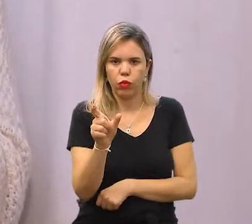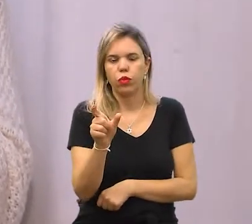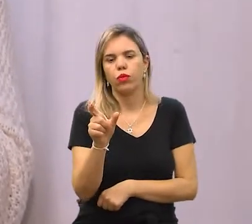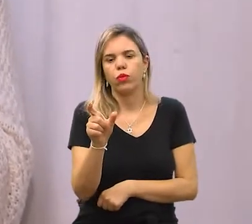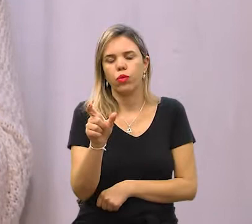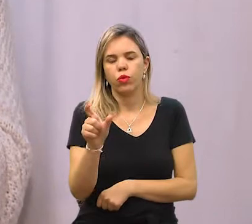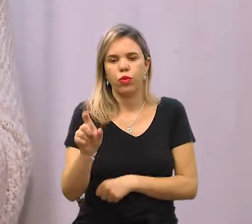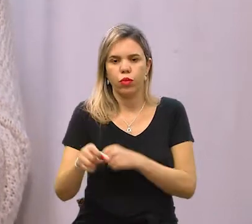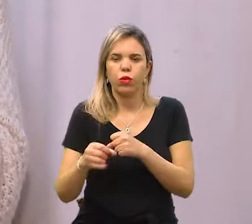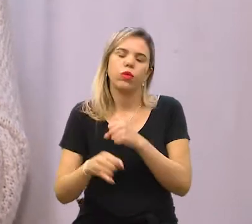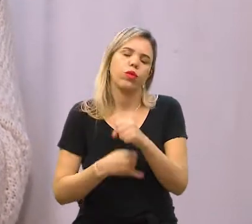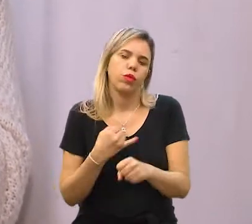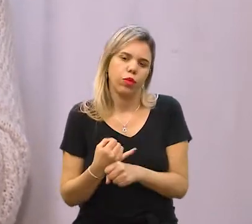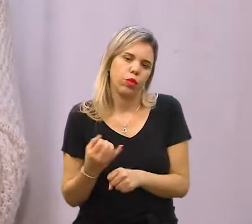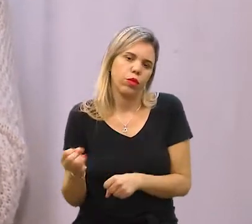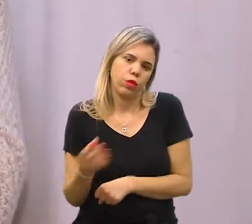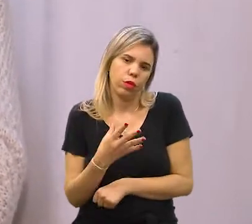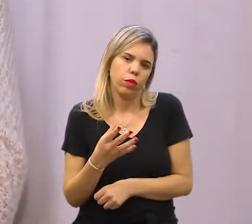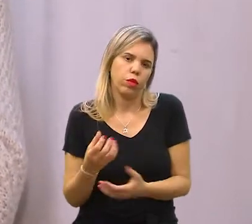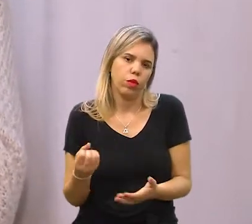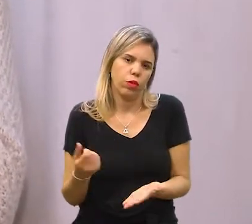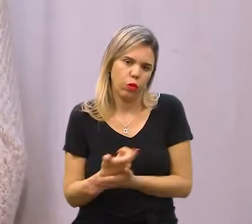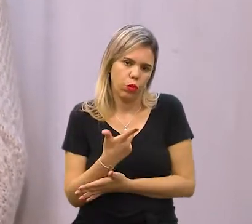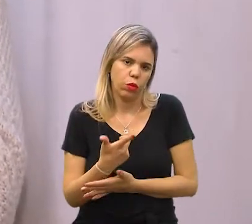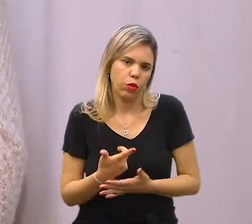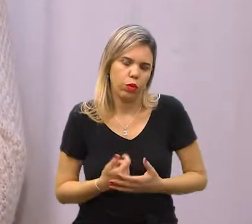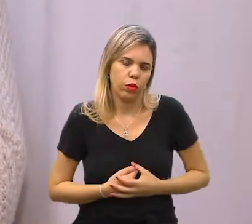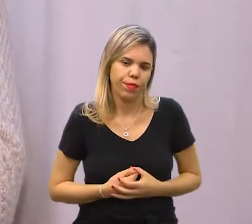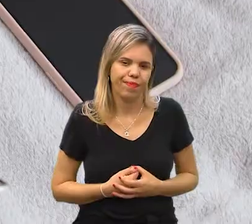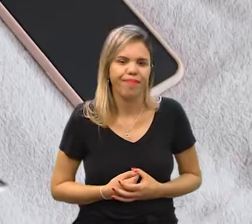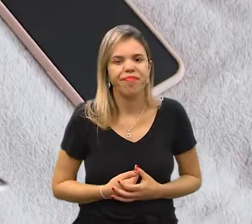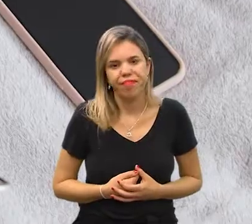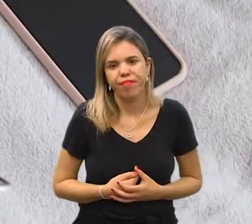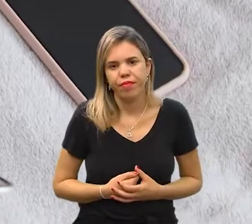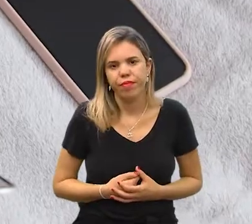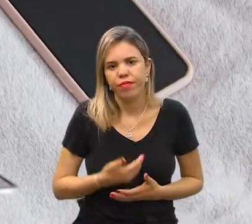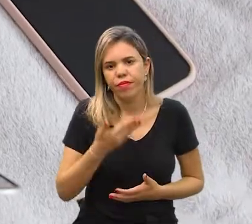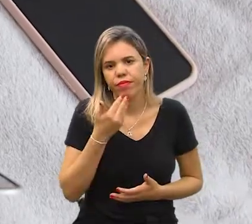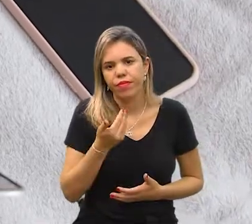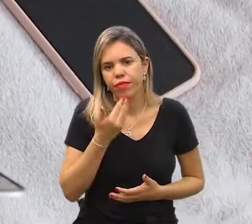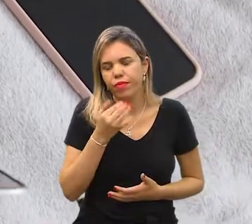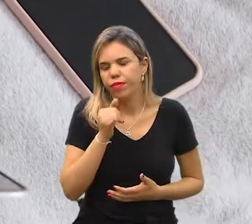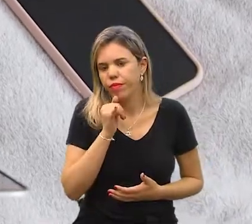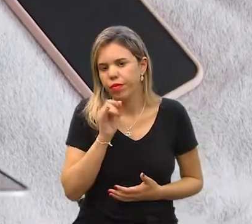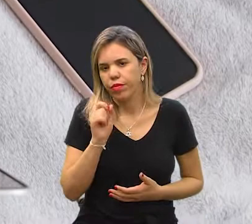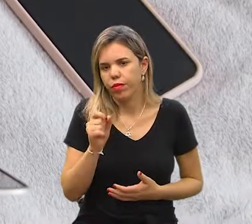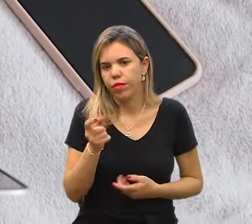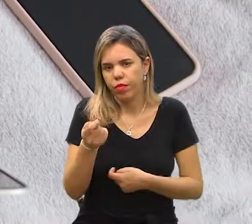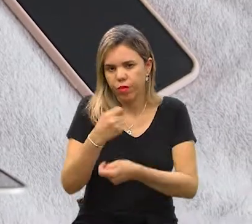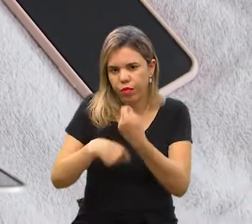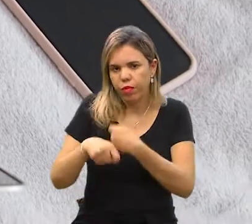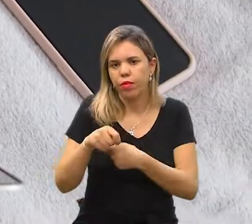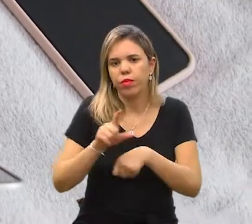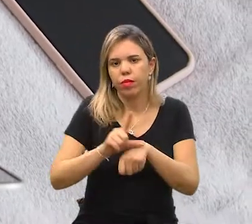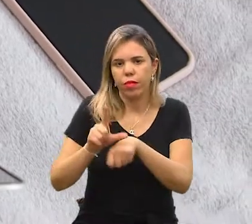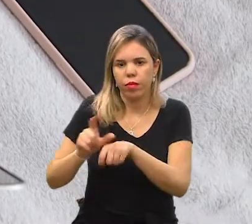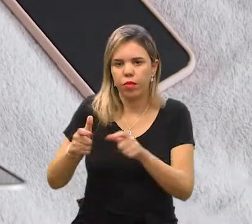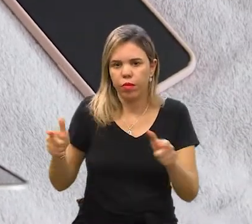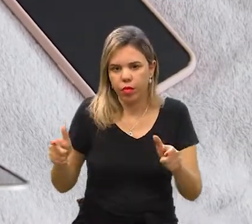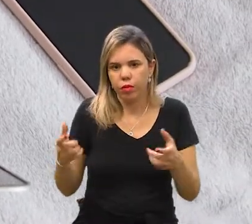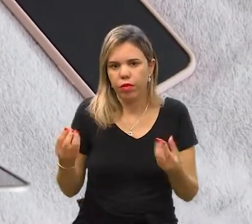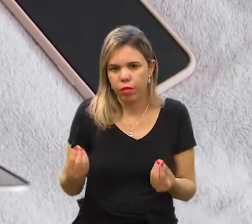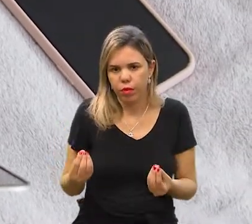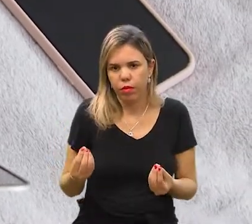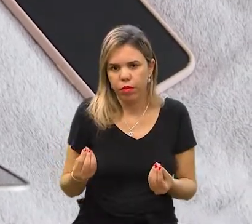gerar um novo cartão virtual para fazer uma nova compra. Muito bem, isso também facilita na questão do e-commerce, que tem crescido